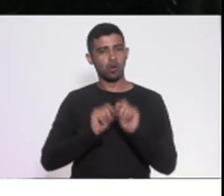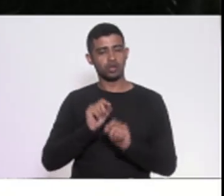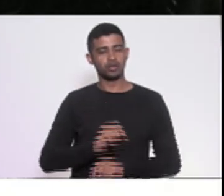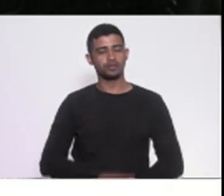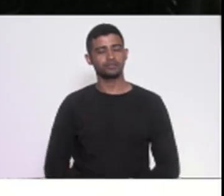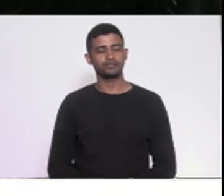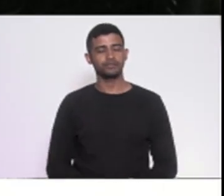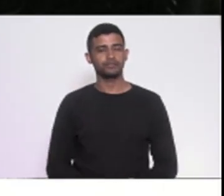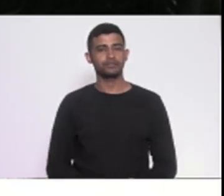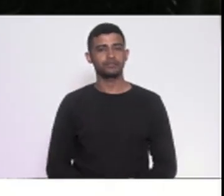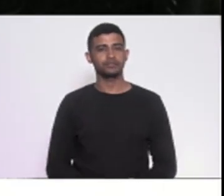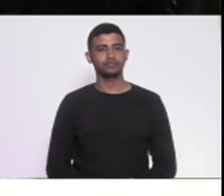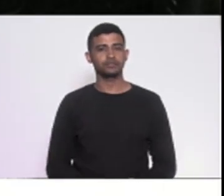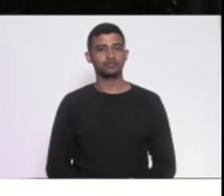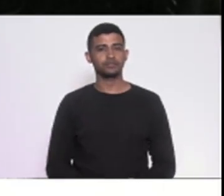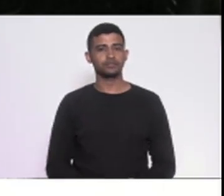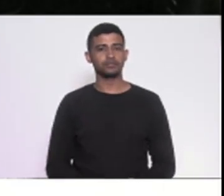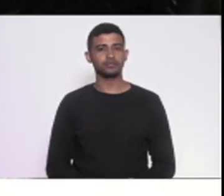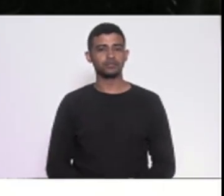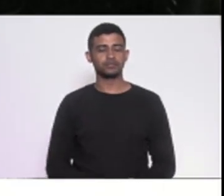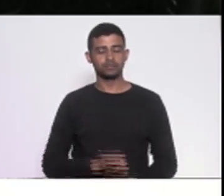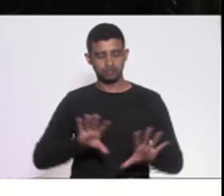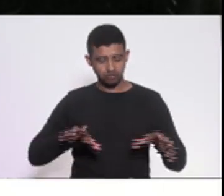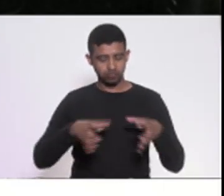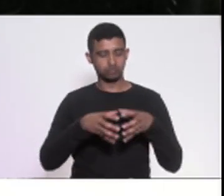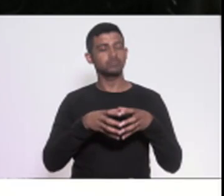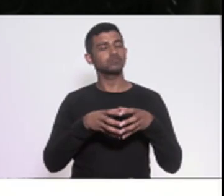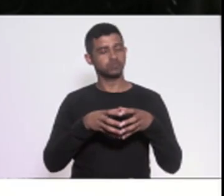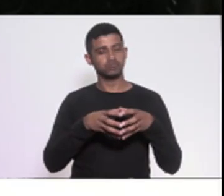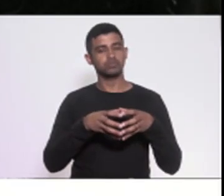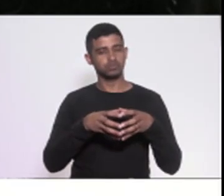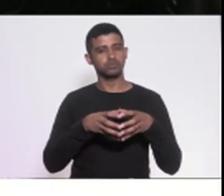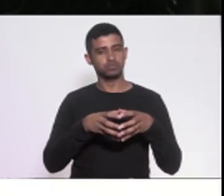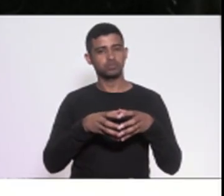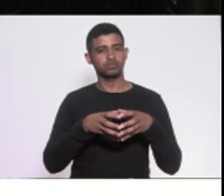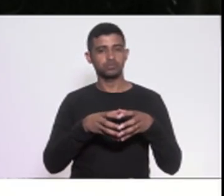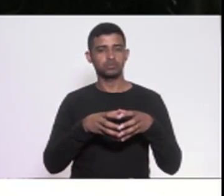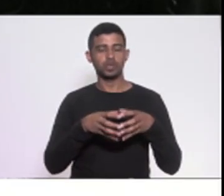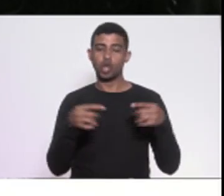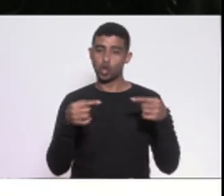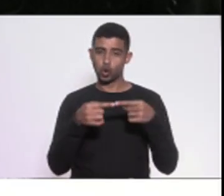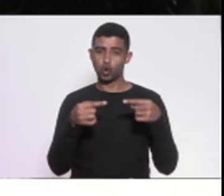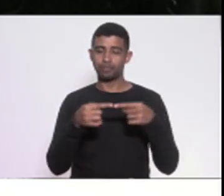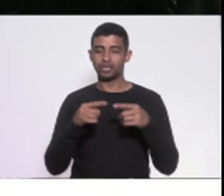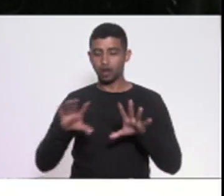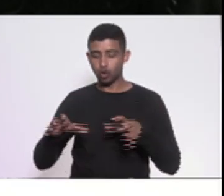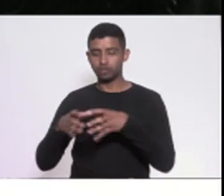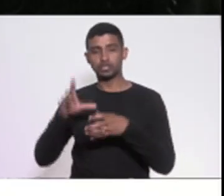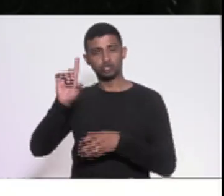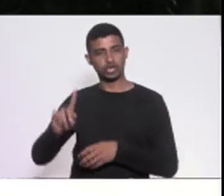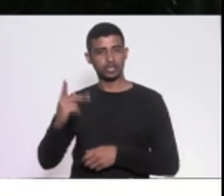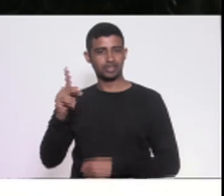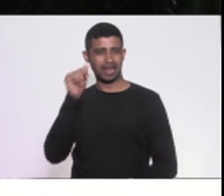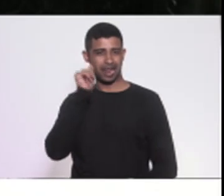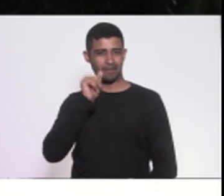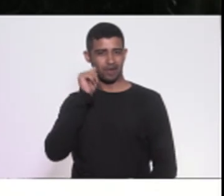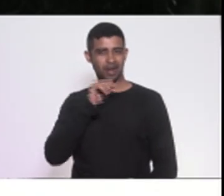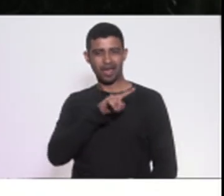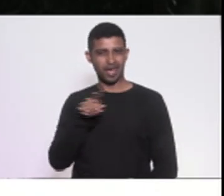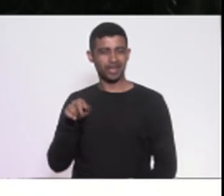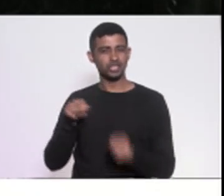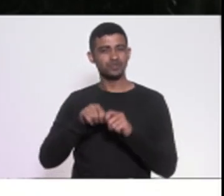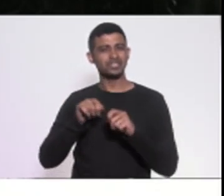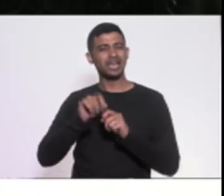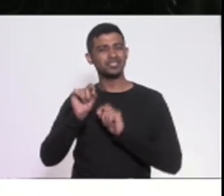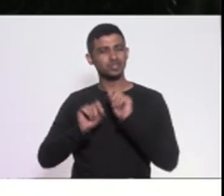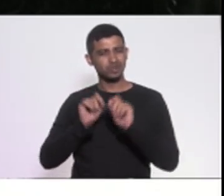que a comissão, aí eu entendo que seria a Comissão dos Direitos da Mulher, fizesse, deputada